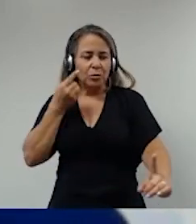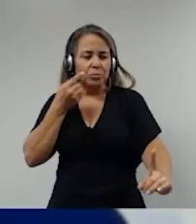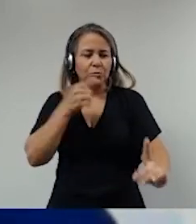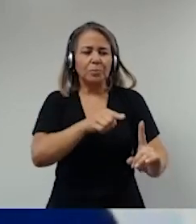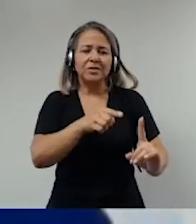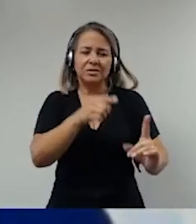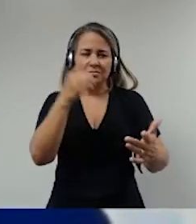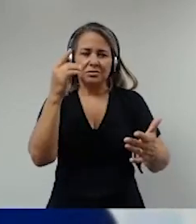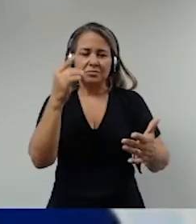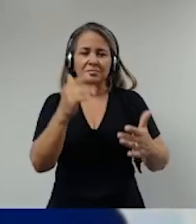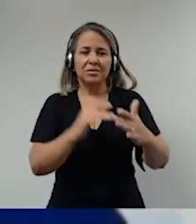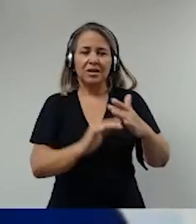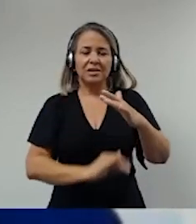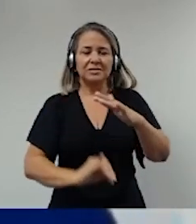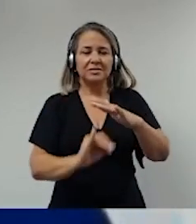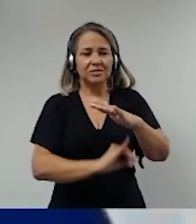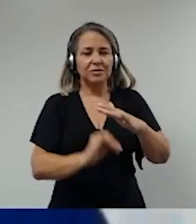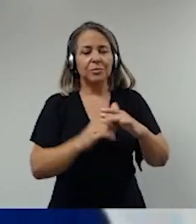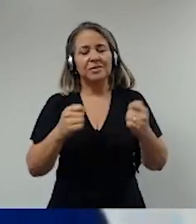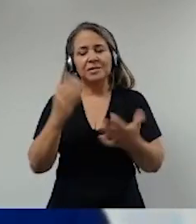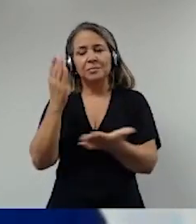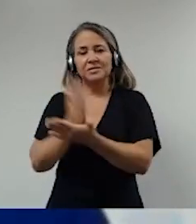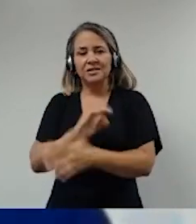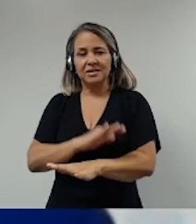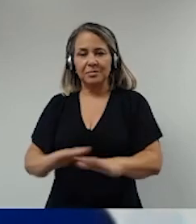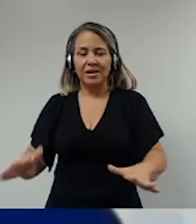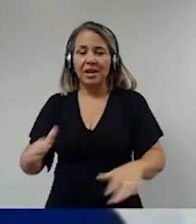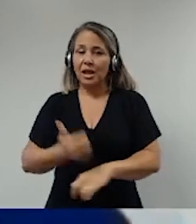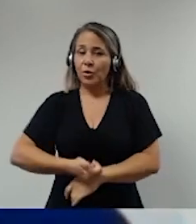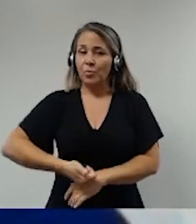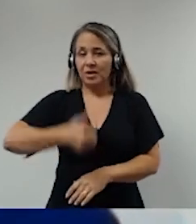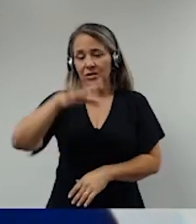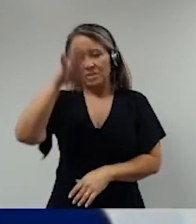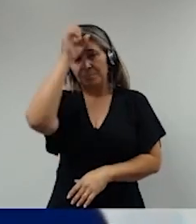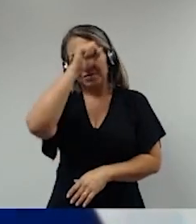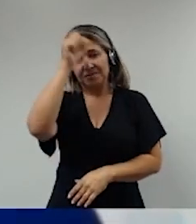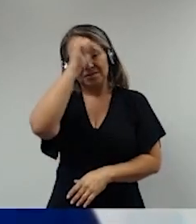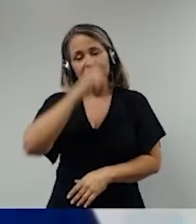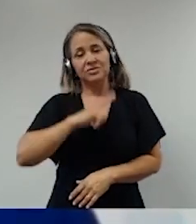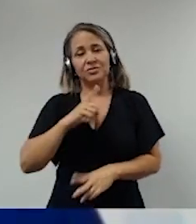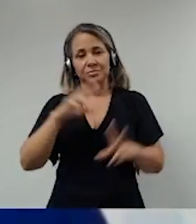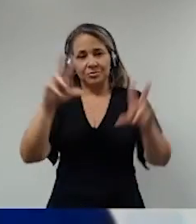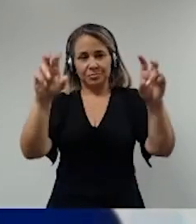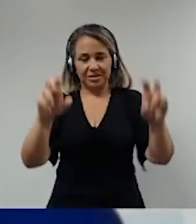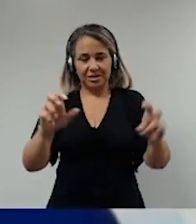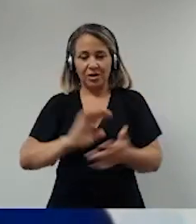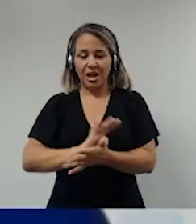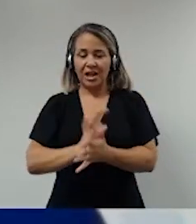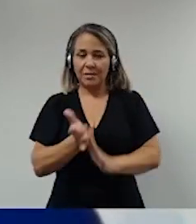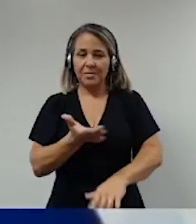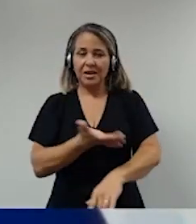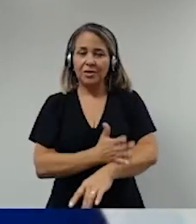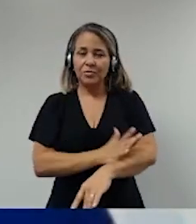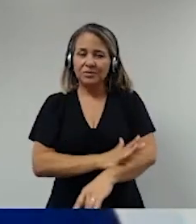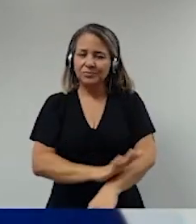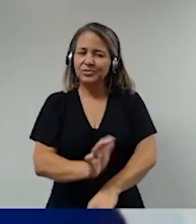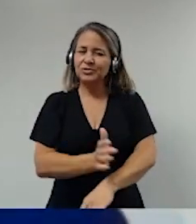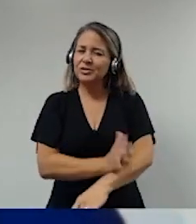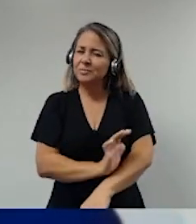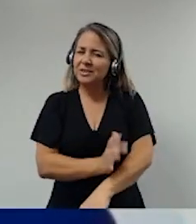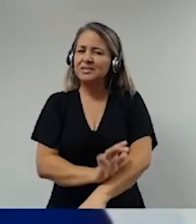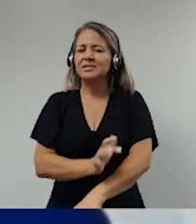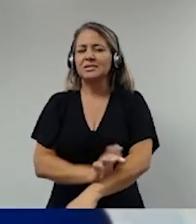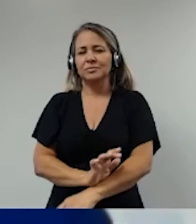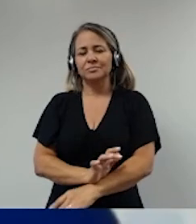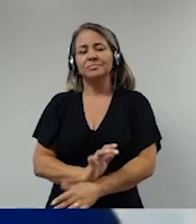combater de todas as formas, por todos os meios. Esse foi o maior aprendizado que nós tivemos aqui nesse painel. Combater a discriminação, combater as